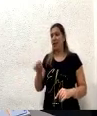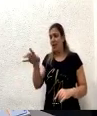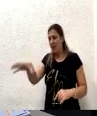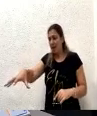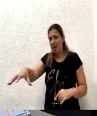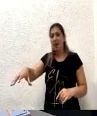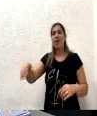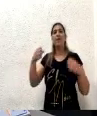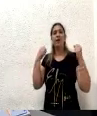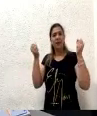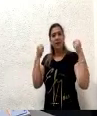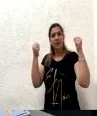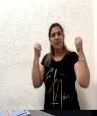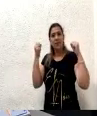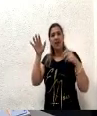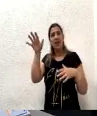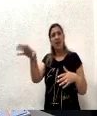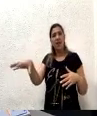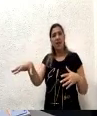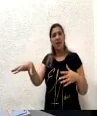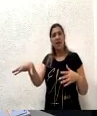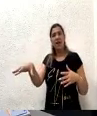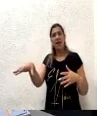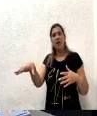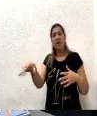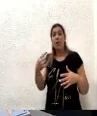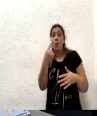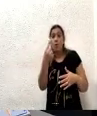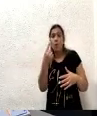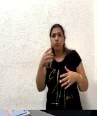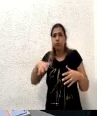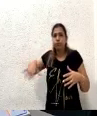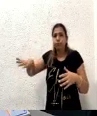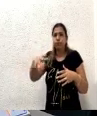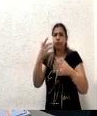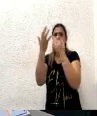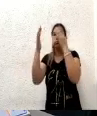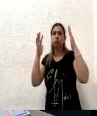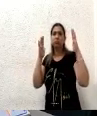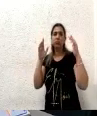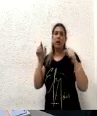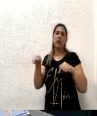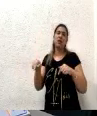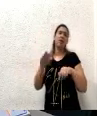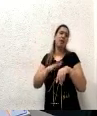lá. Estou dando um exemplo de uma praça, tá? Tem mais